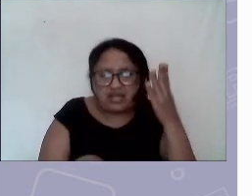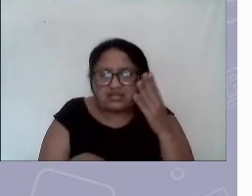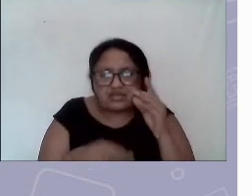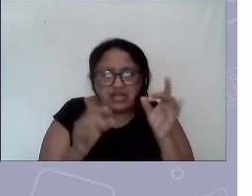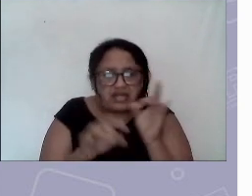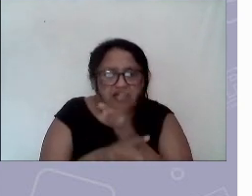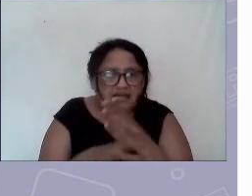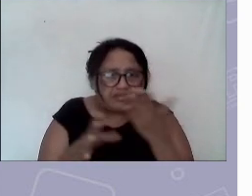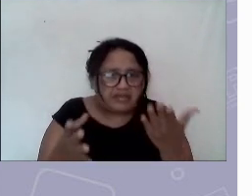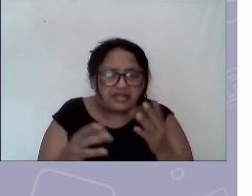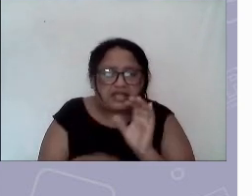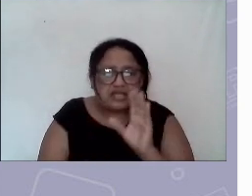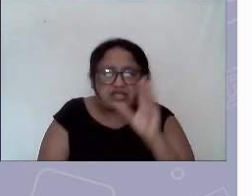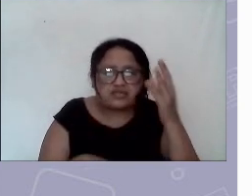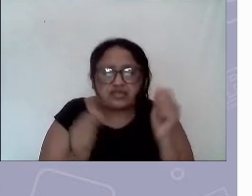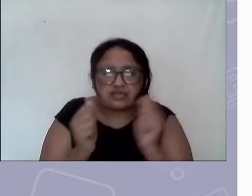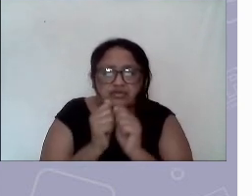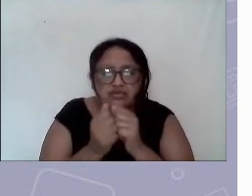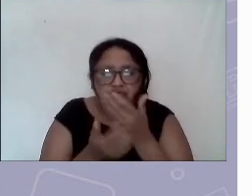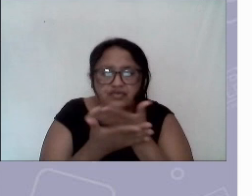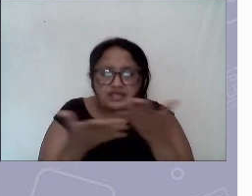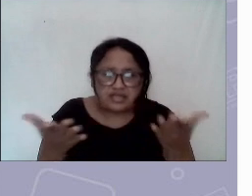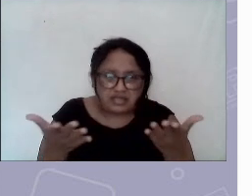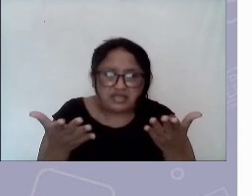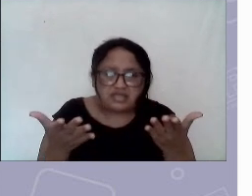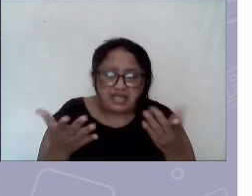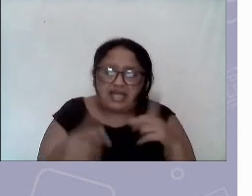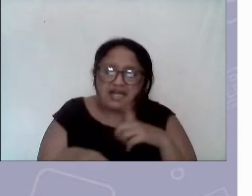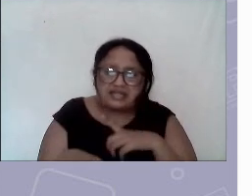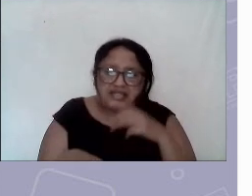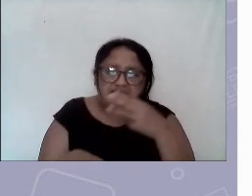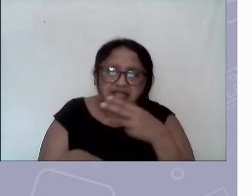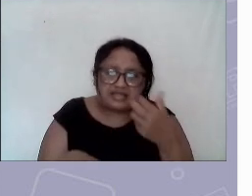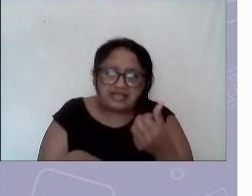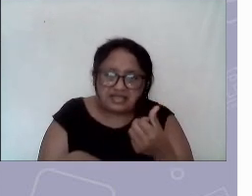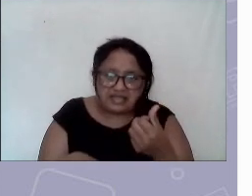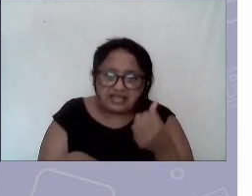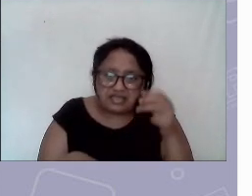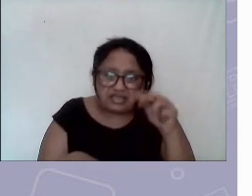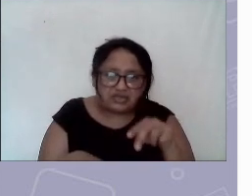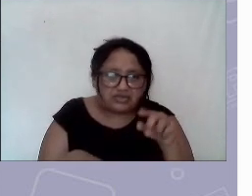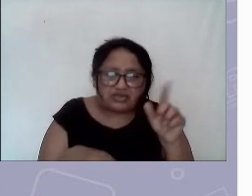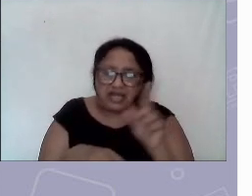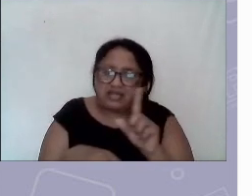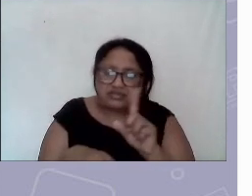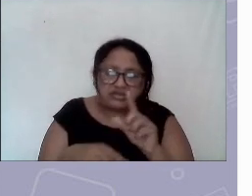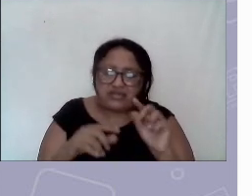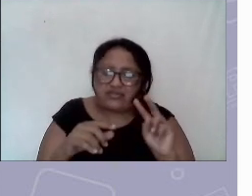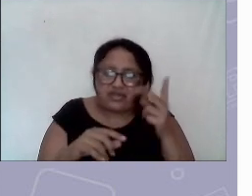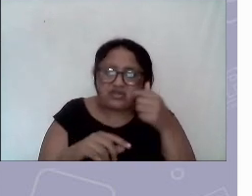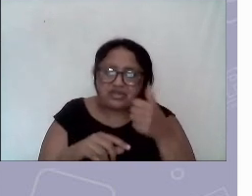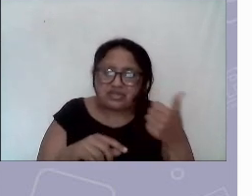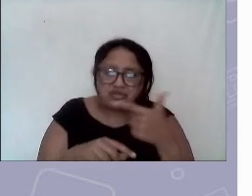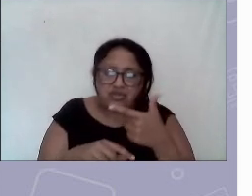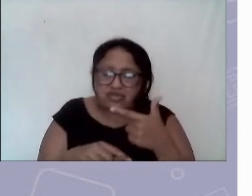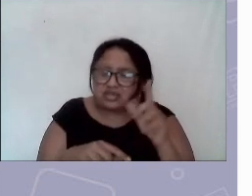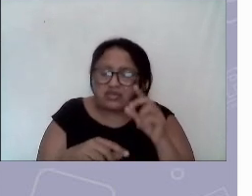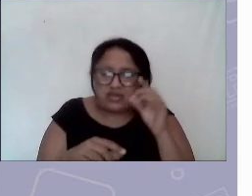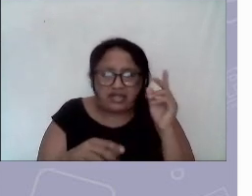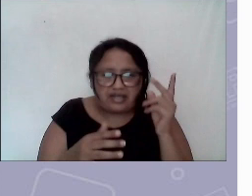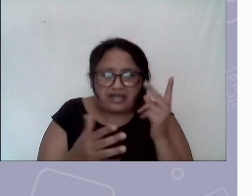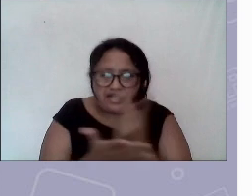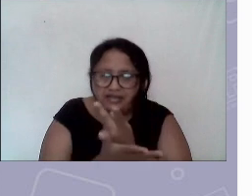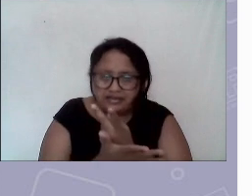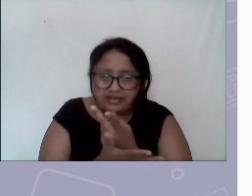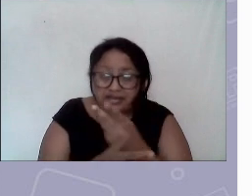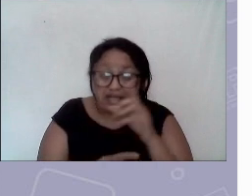vocês a força de atrito e ela vale 36 newtons ela não vale 12 então incorreto letra D de dado